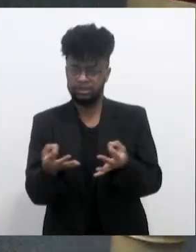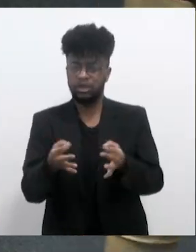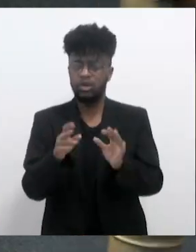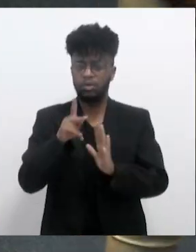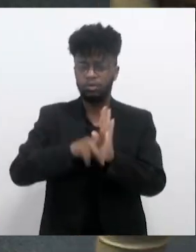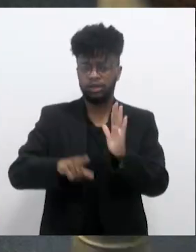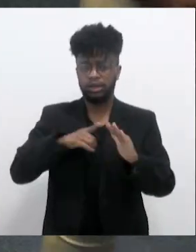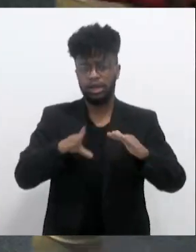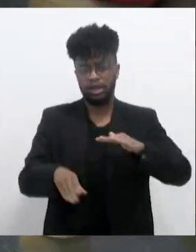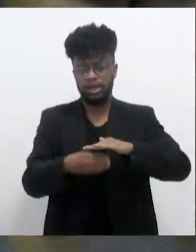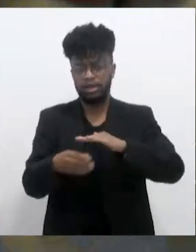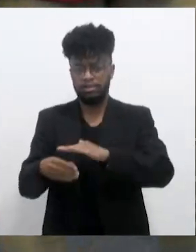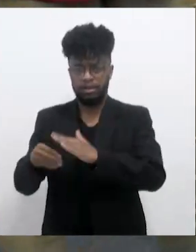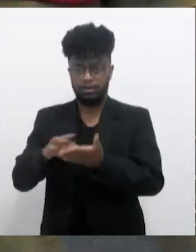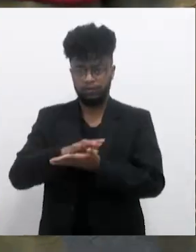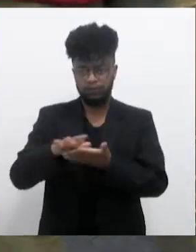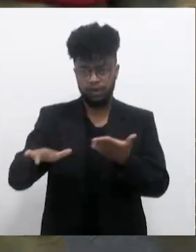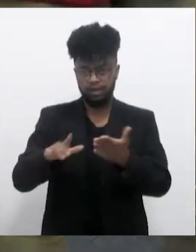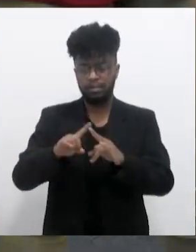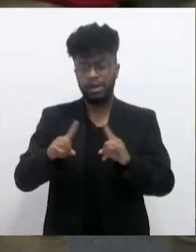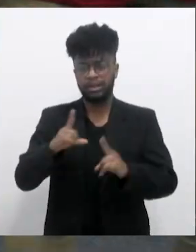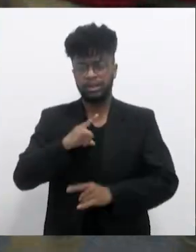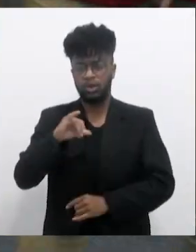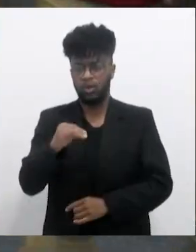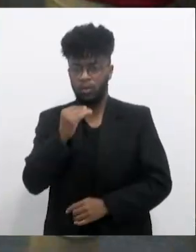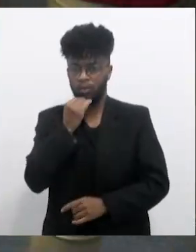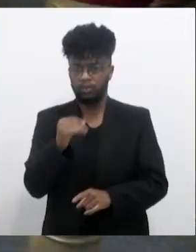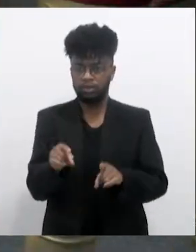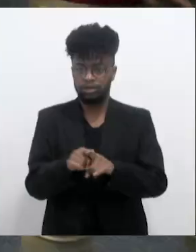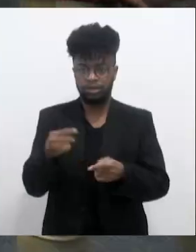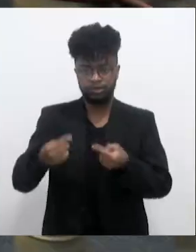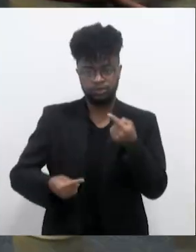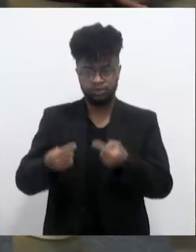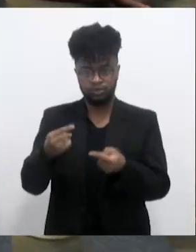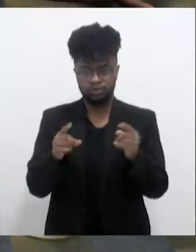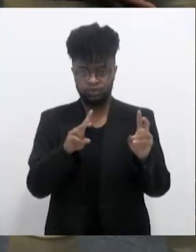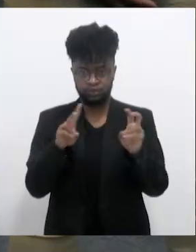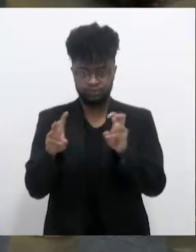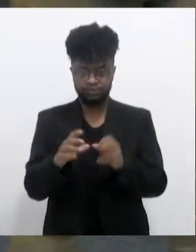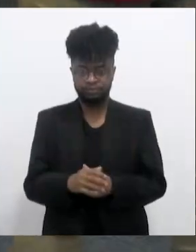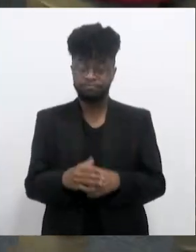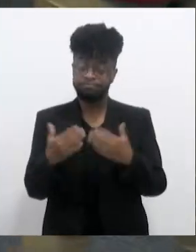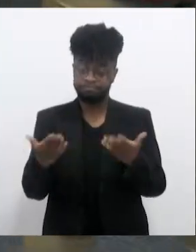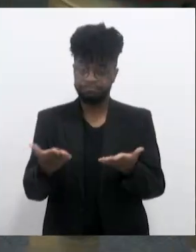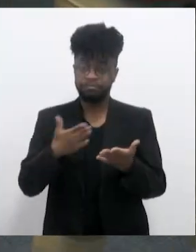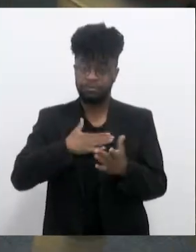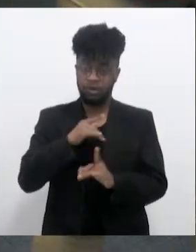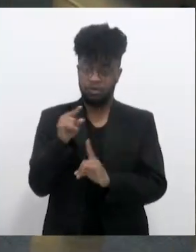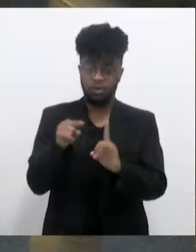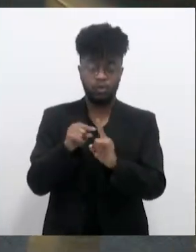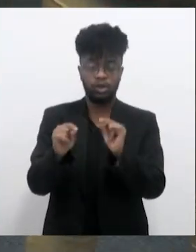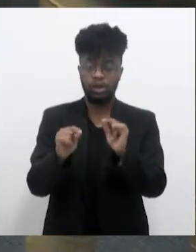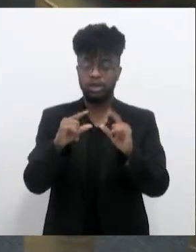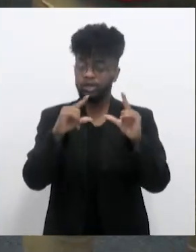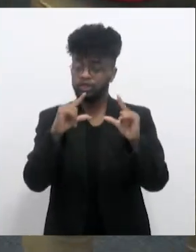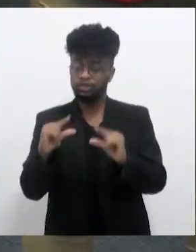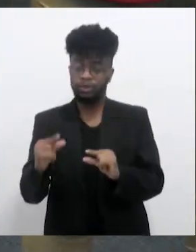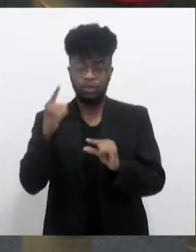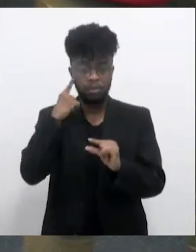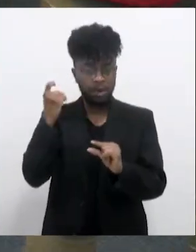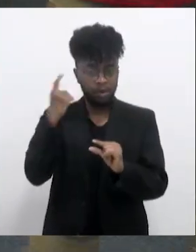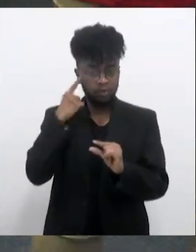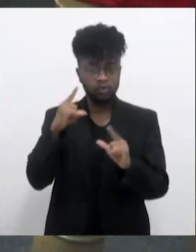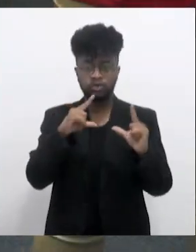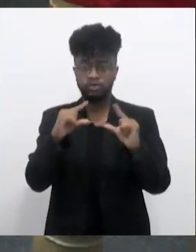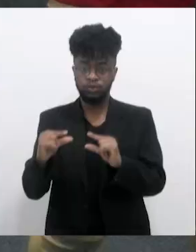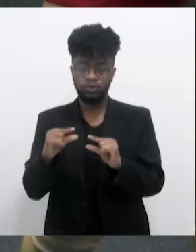receber emendas e a gente vai ter oportunidade de discutir isso. Então, esse era o objetivo, diminuir o barulho,